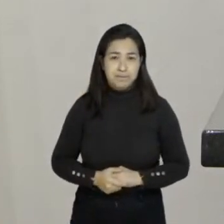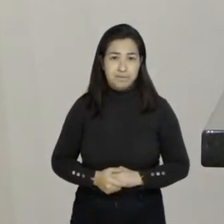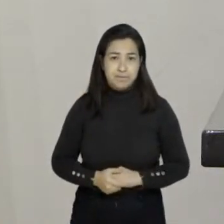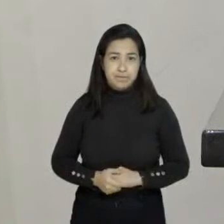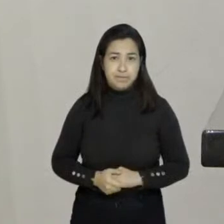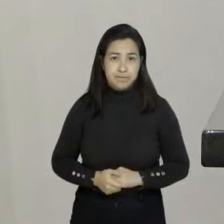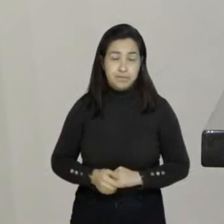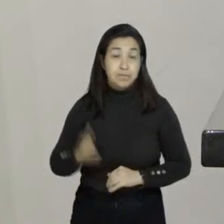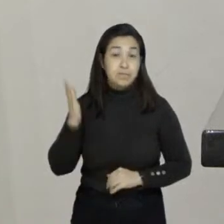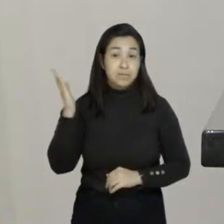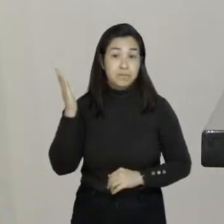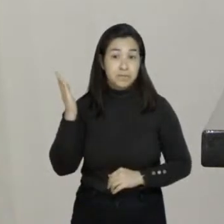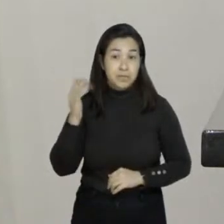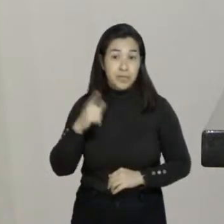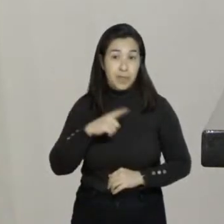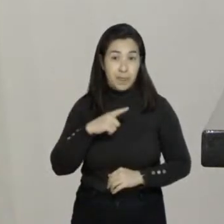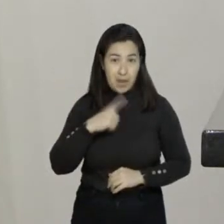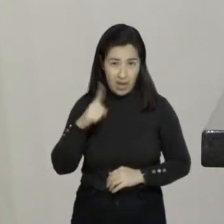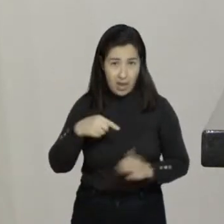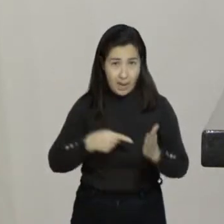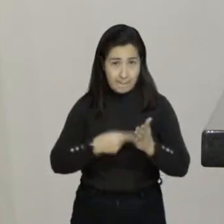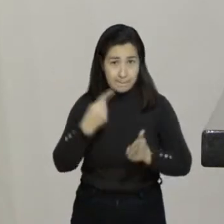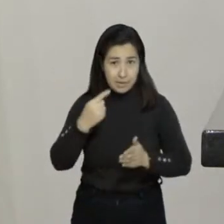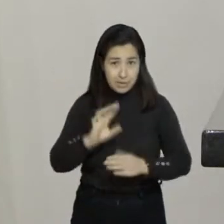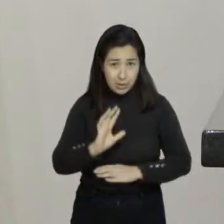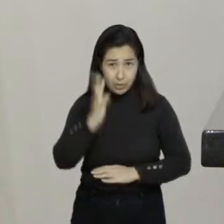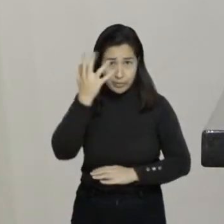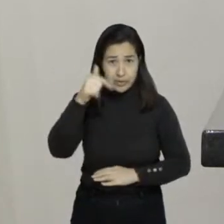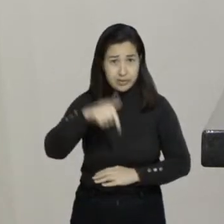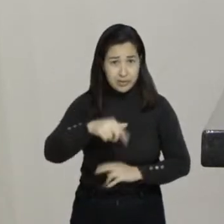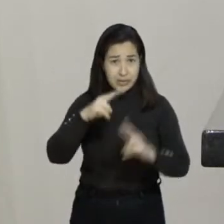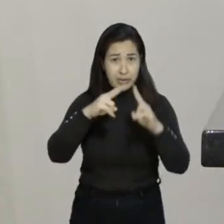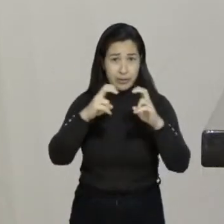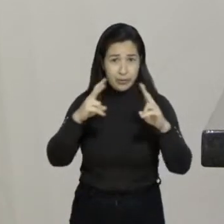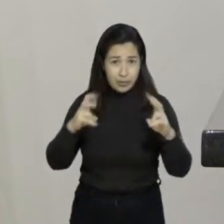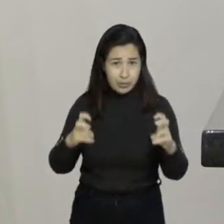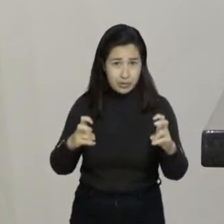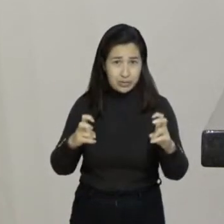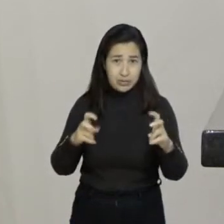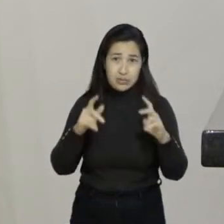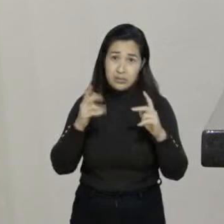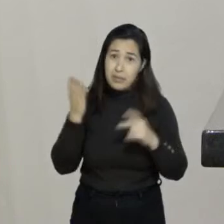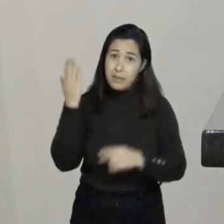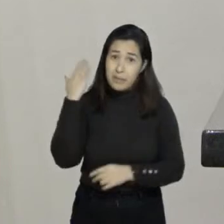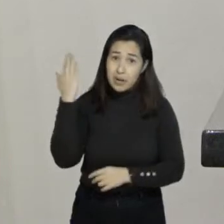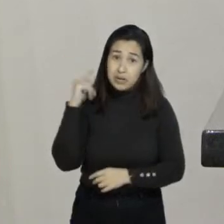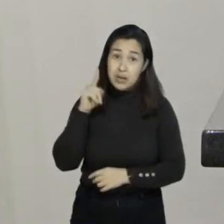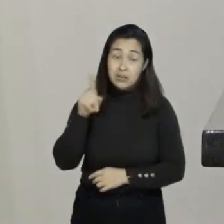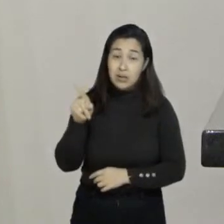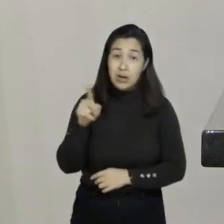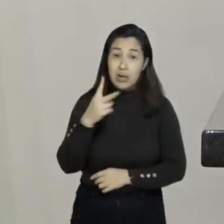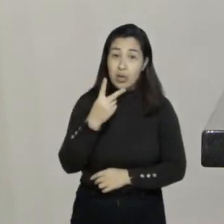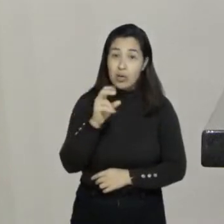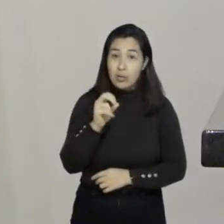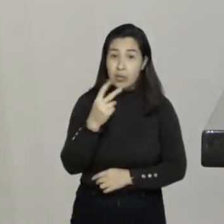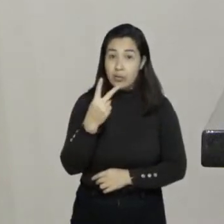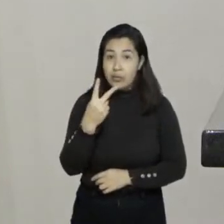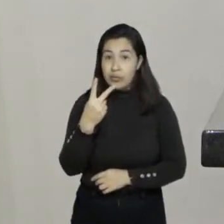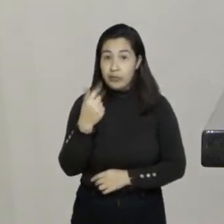tem por acaso que não é o primeiro caso aqui em Florianópolis né na questão da Avenida das Bandeiras lá em 2021